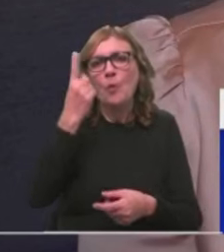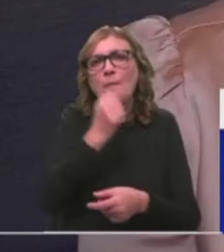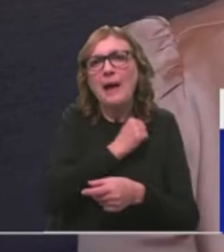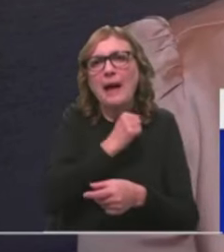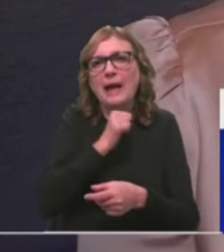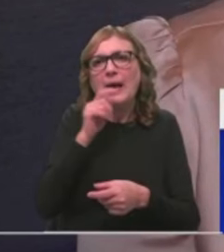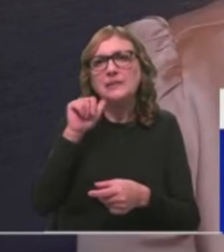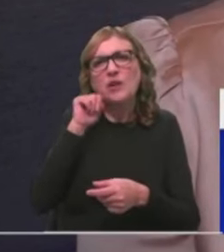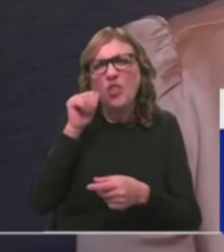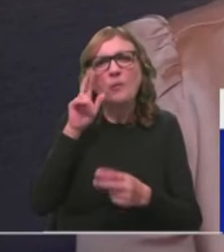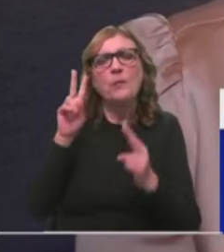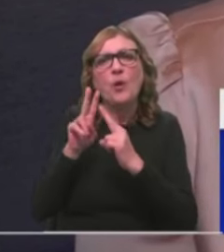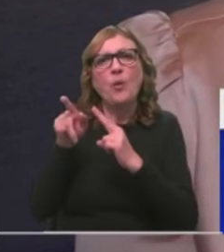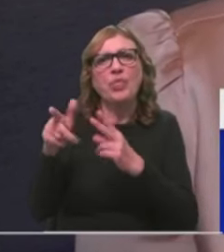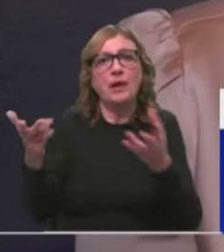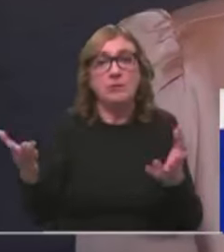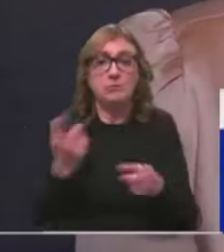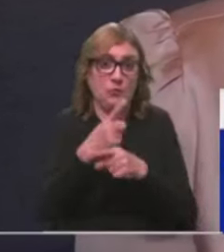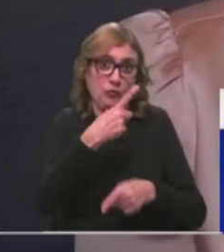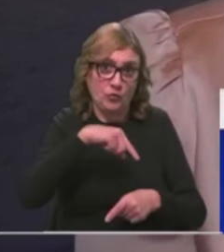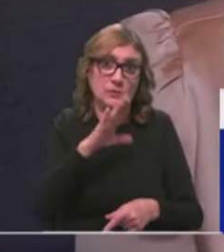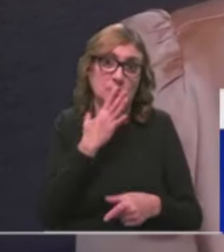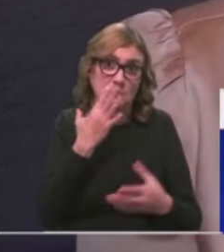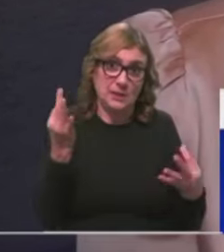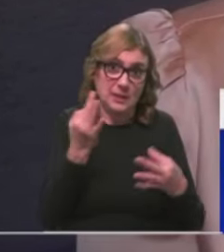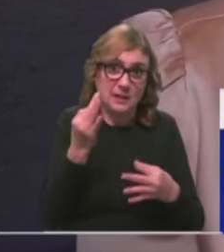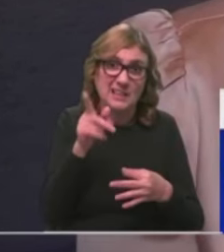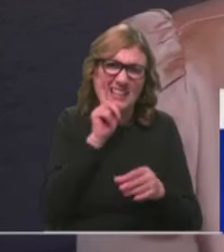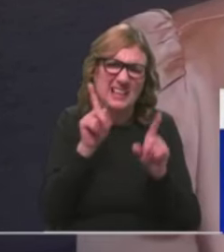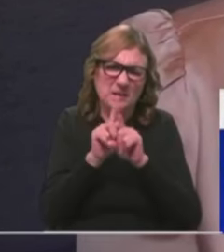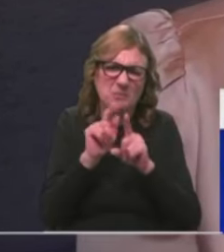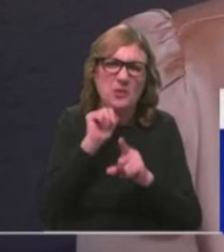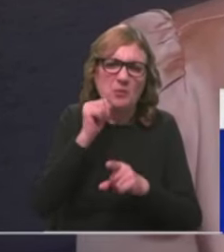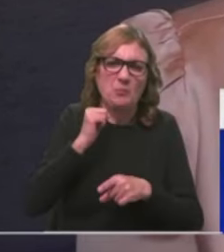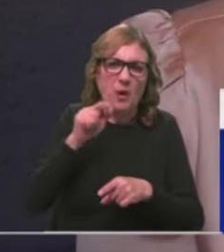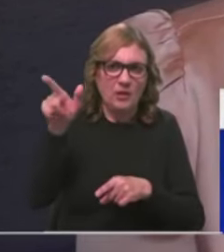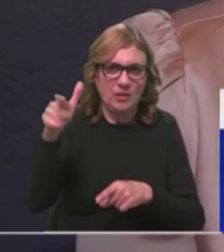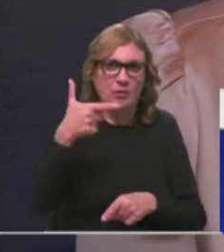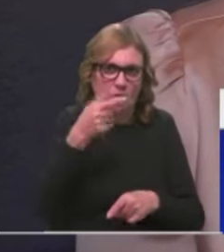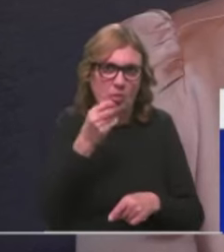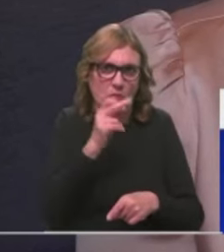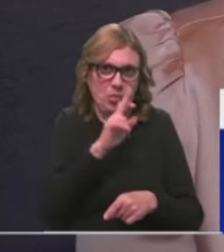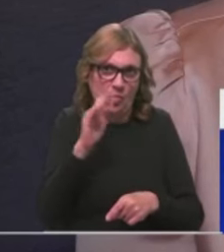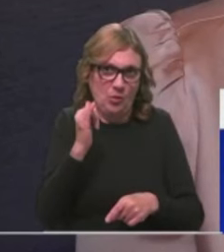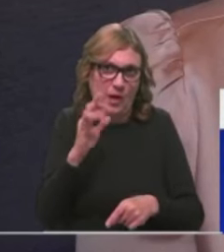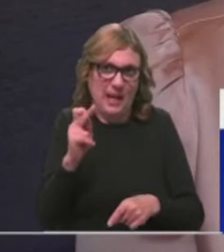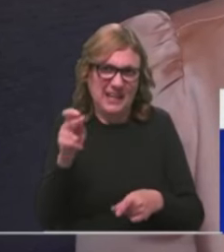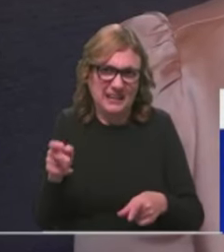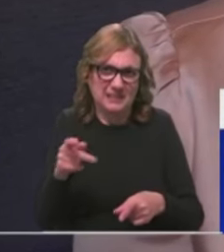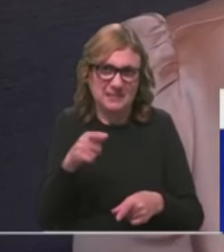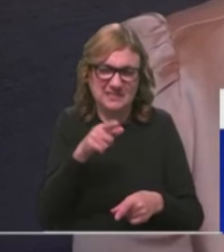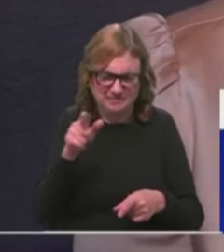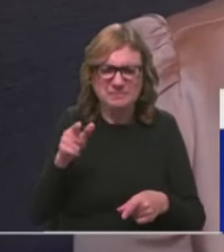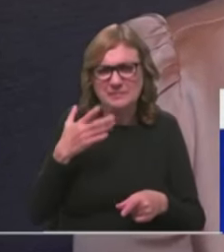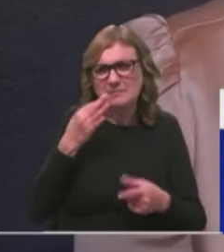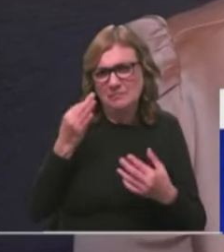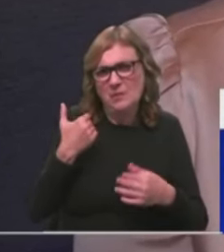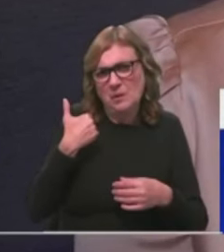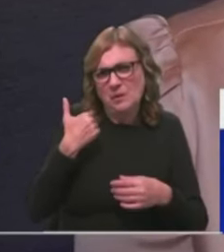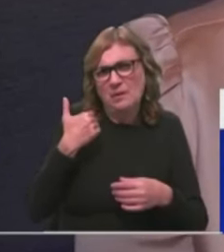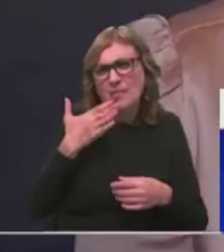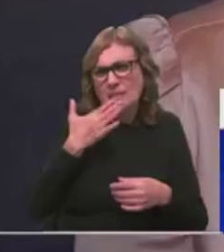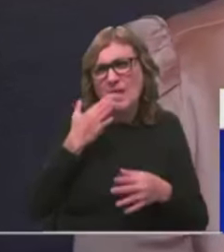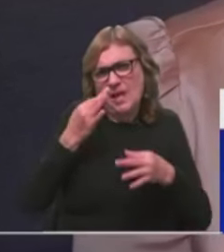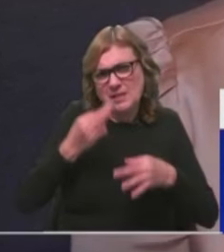se encontravam porque vocês acreditam que a sua irmã foi morta na torreira certo sim tenho a